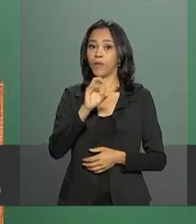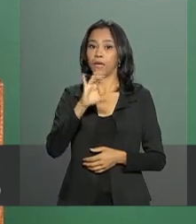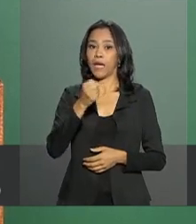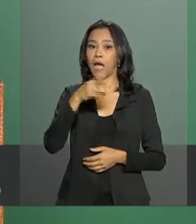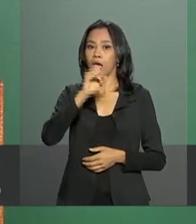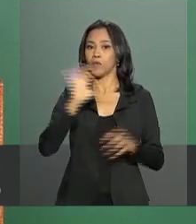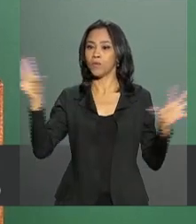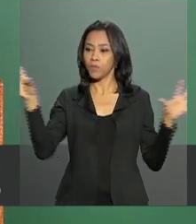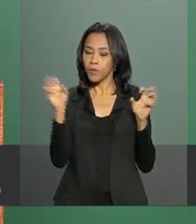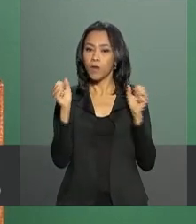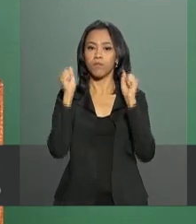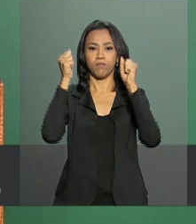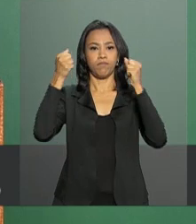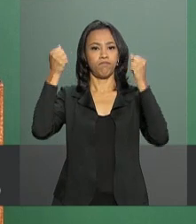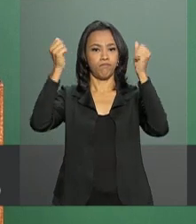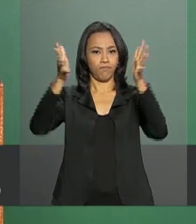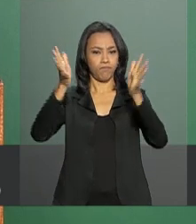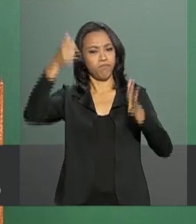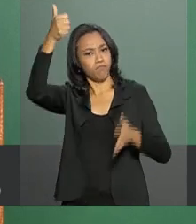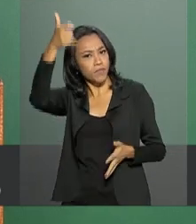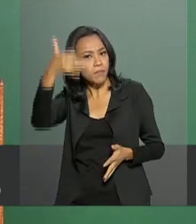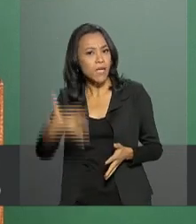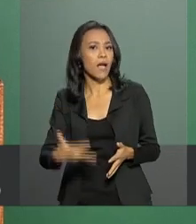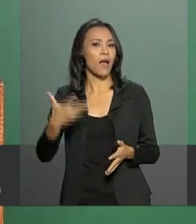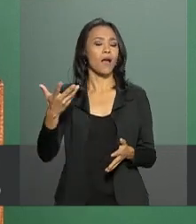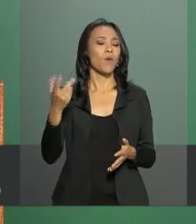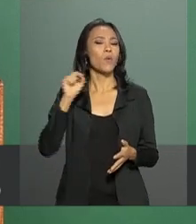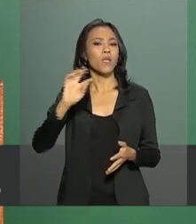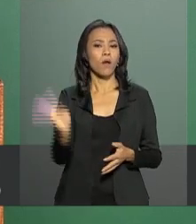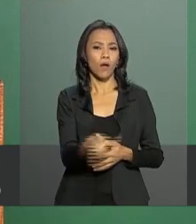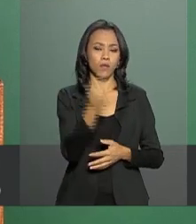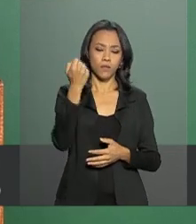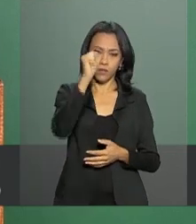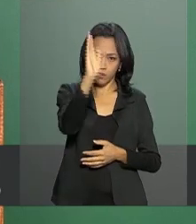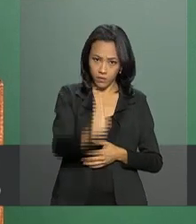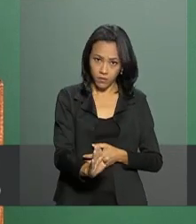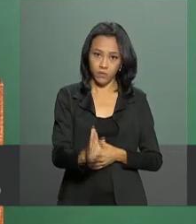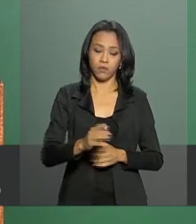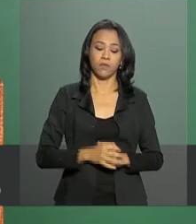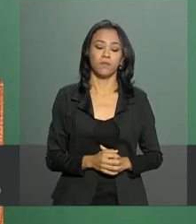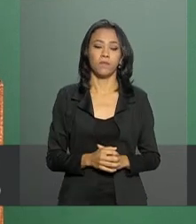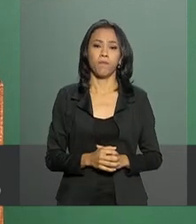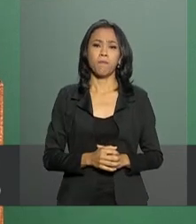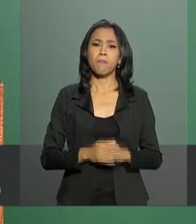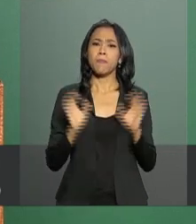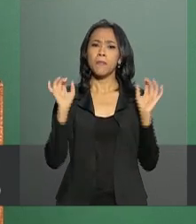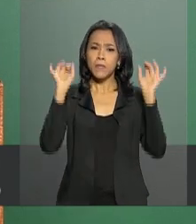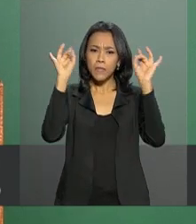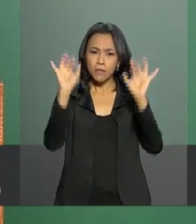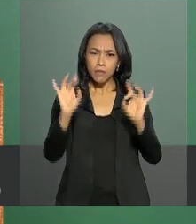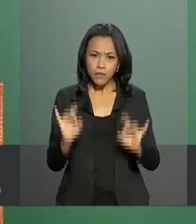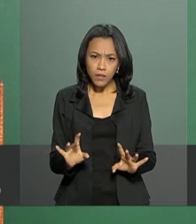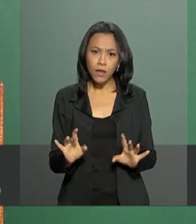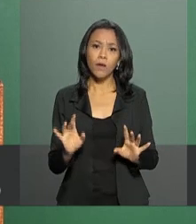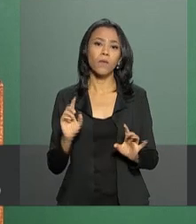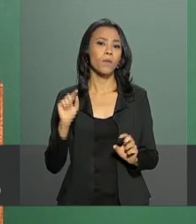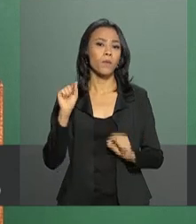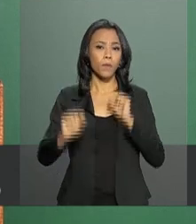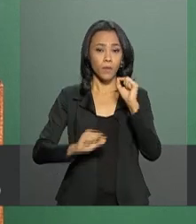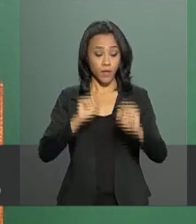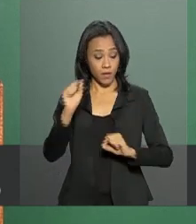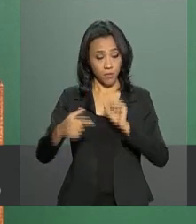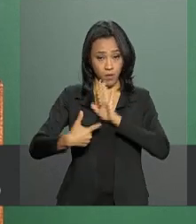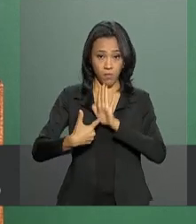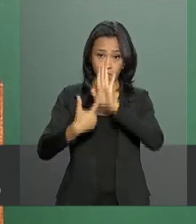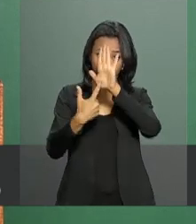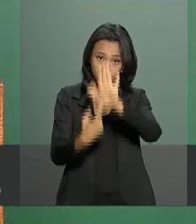sobre aquilo que hoje está acontecendo no país especialmente para revelar a